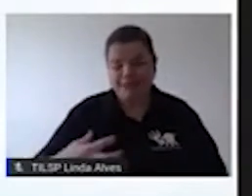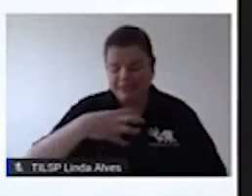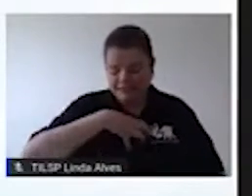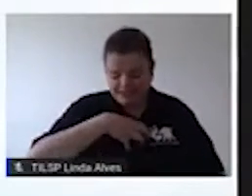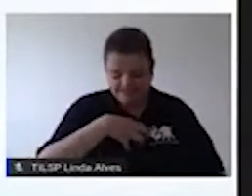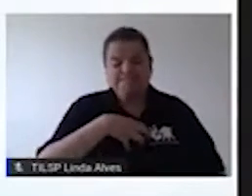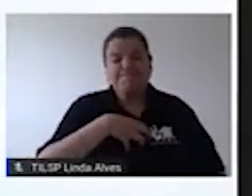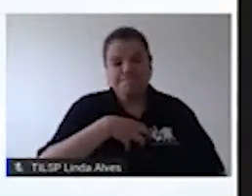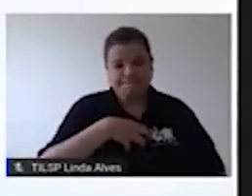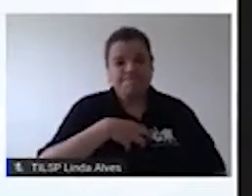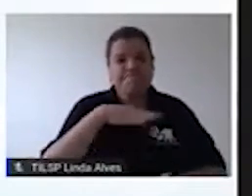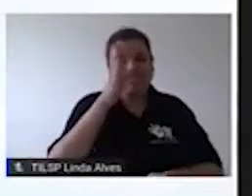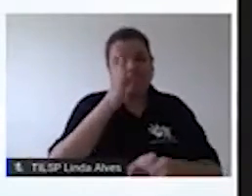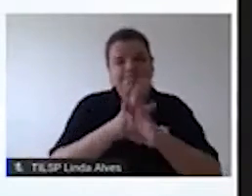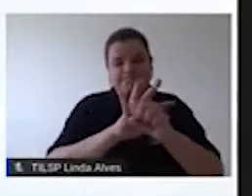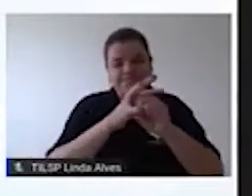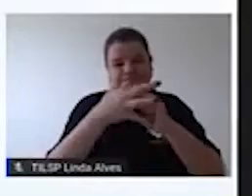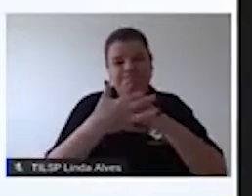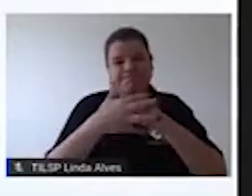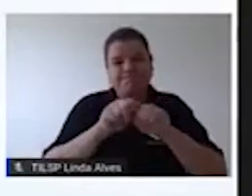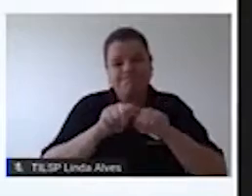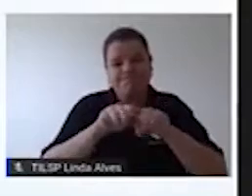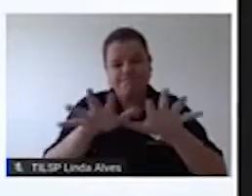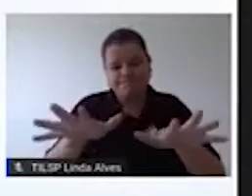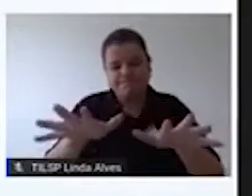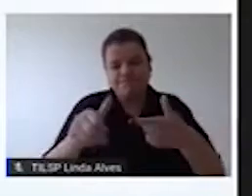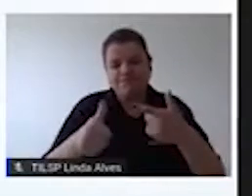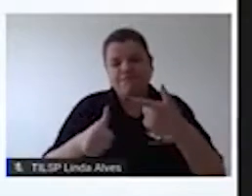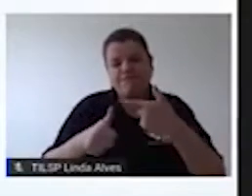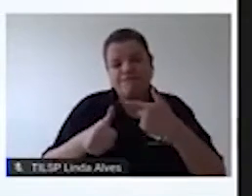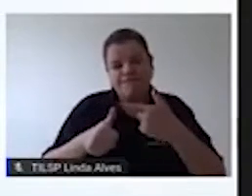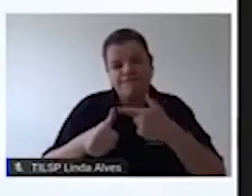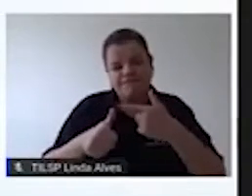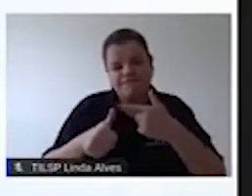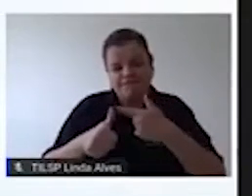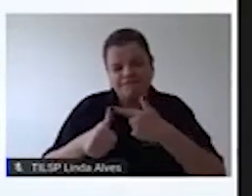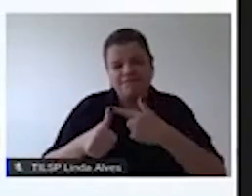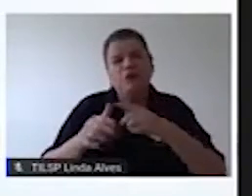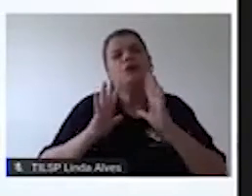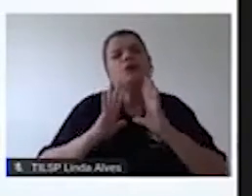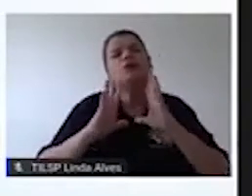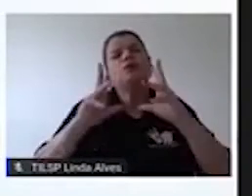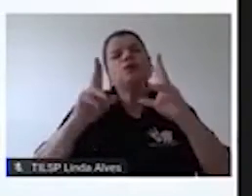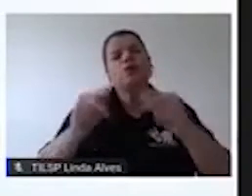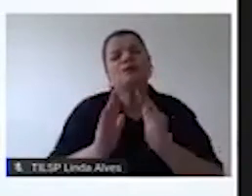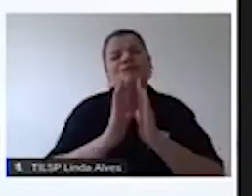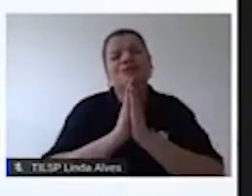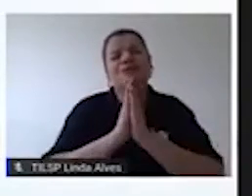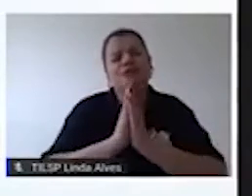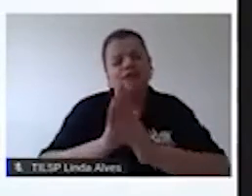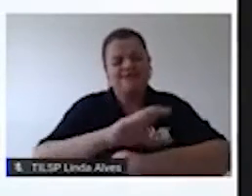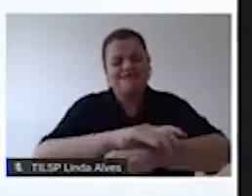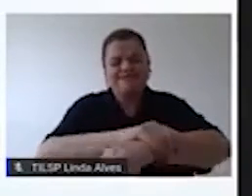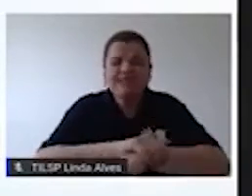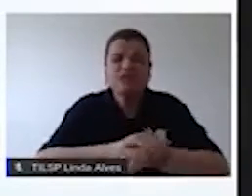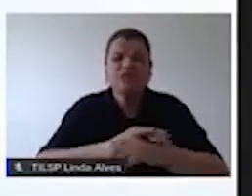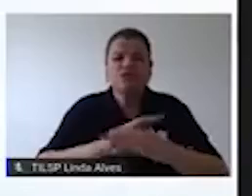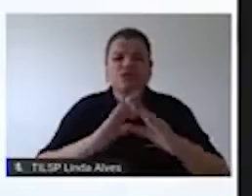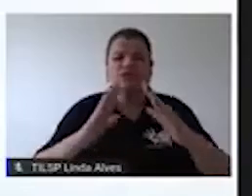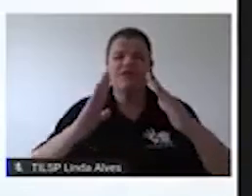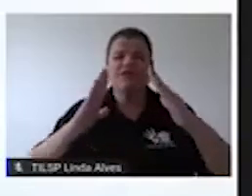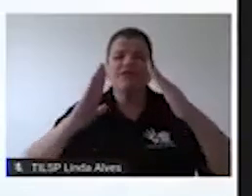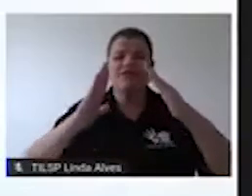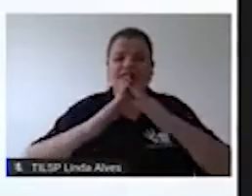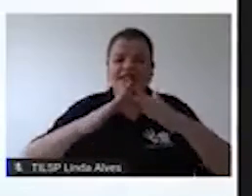com a questão da pandemia. Então, eu queria primeiro pedir para que todos se mantenham seguros, se puder,